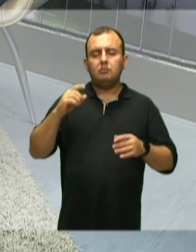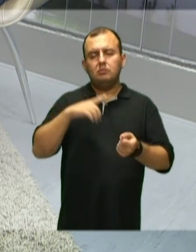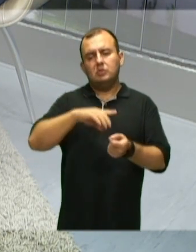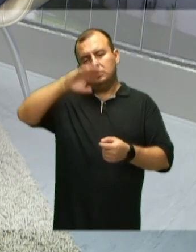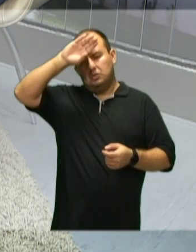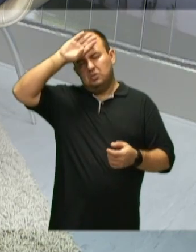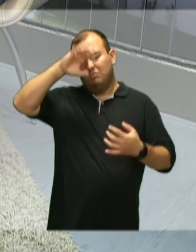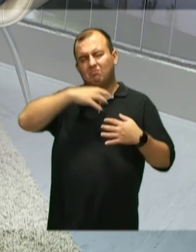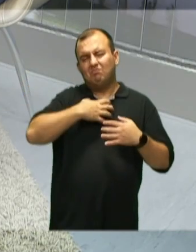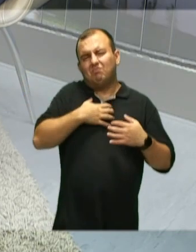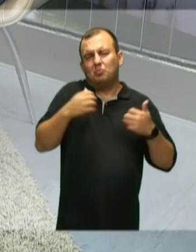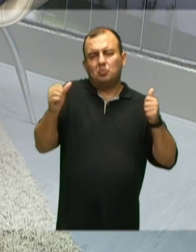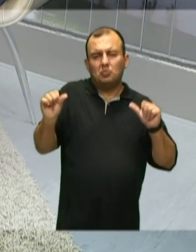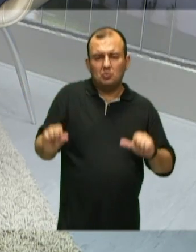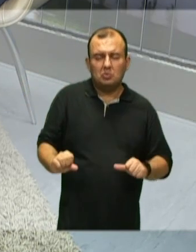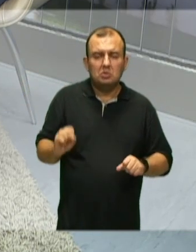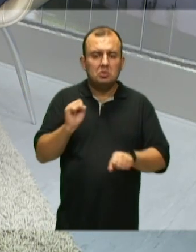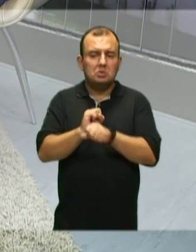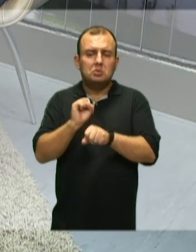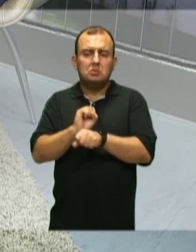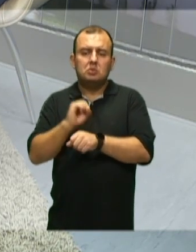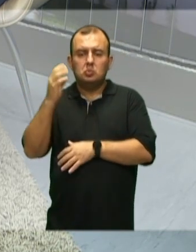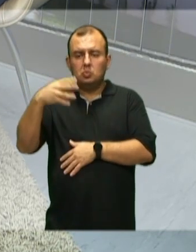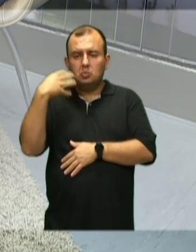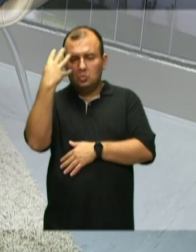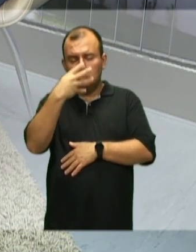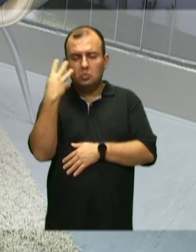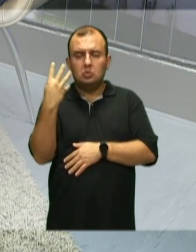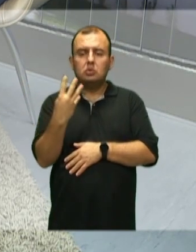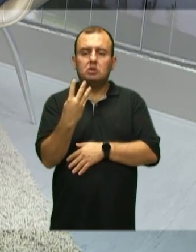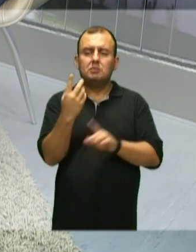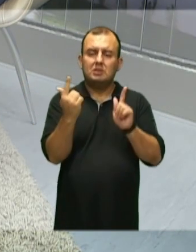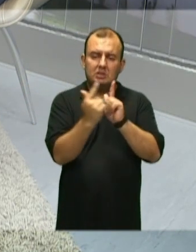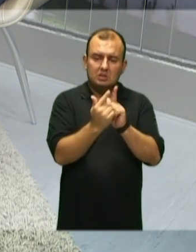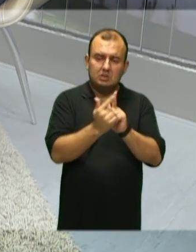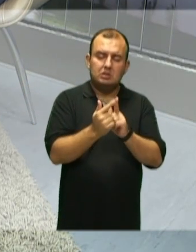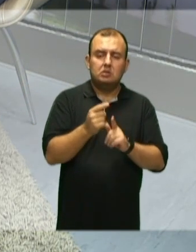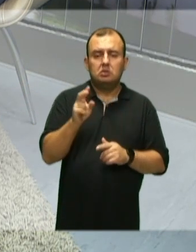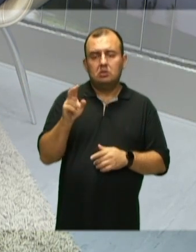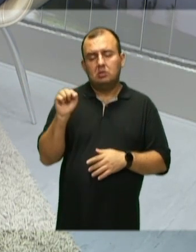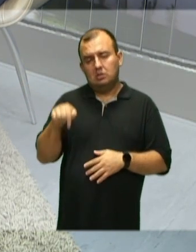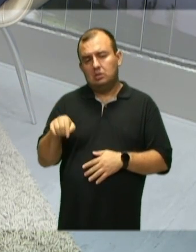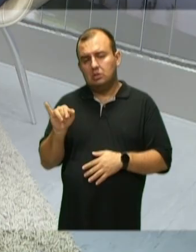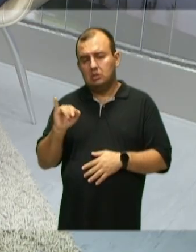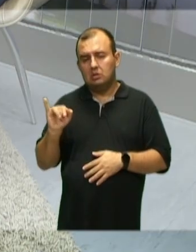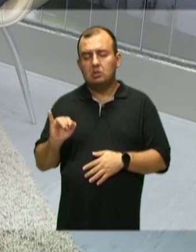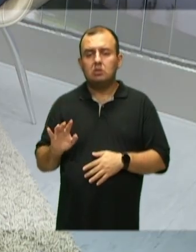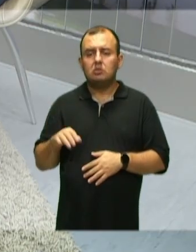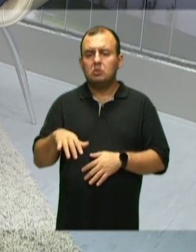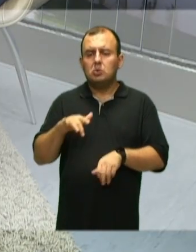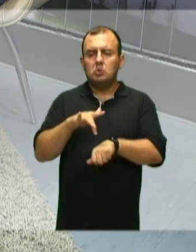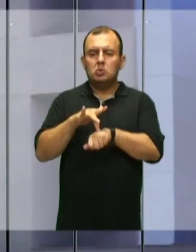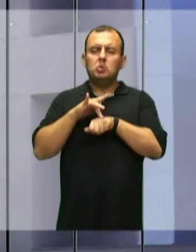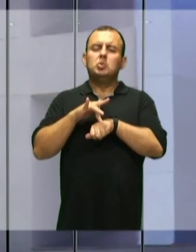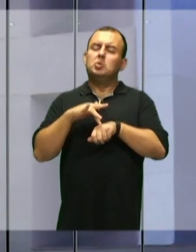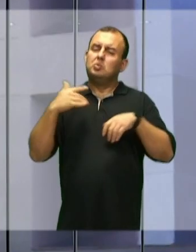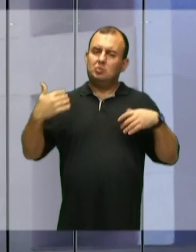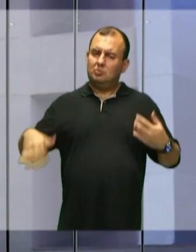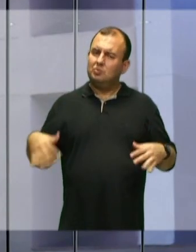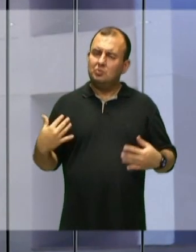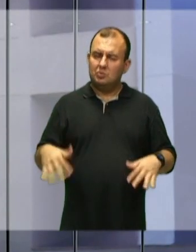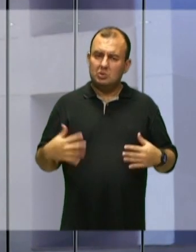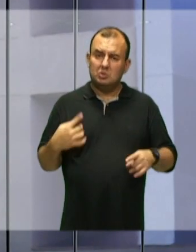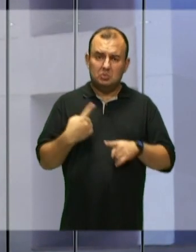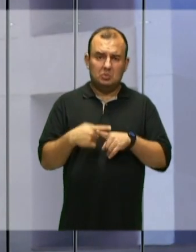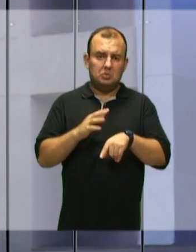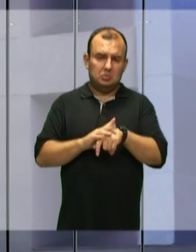estar Então imagina você com febre esperar 4 horas para ser atender numa unidade aqui de Itajaí então pra gente aquilo foi o maior absurdo né porque